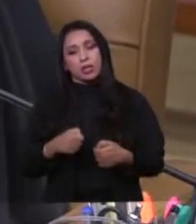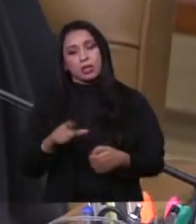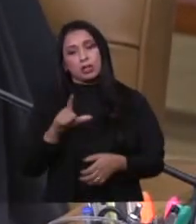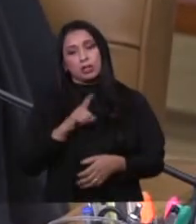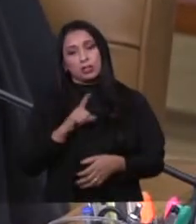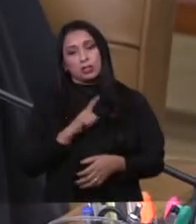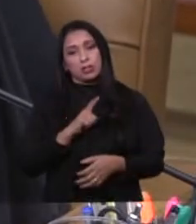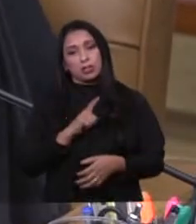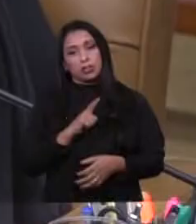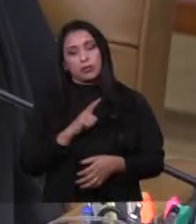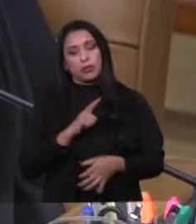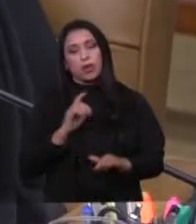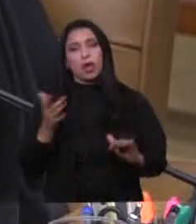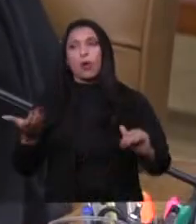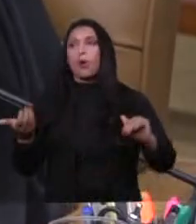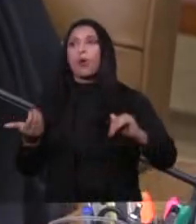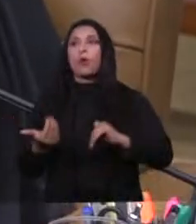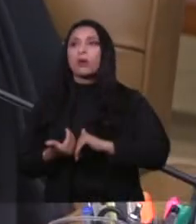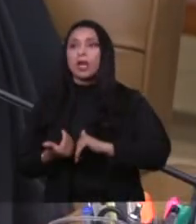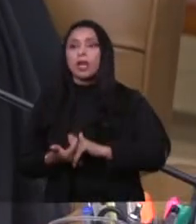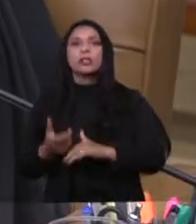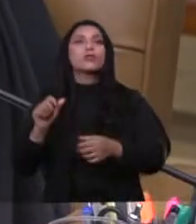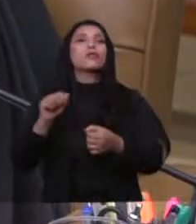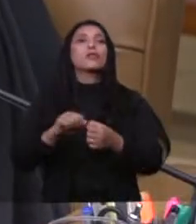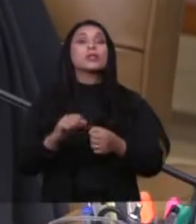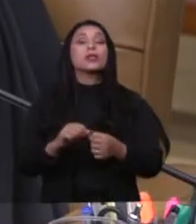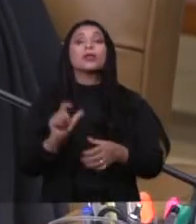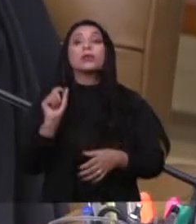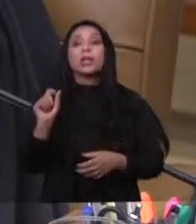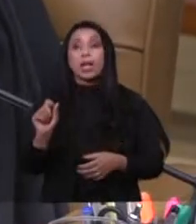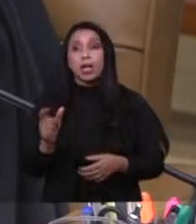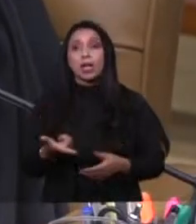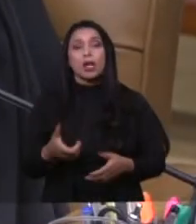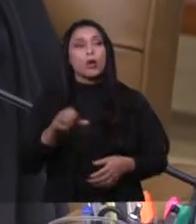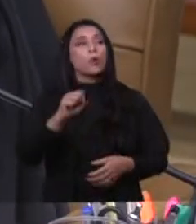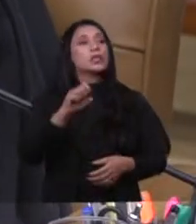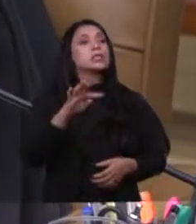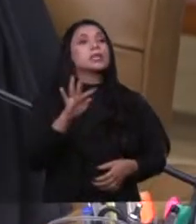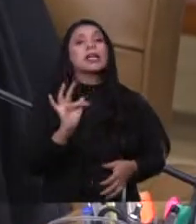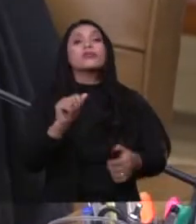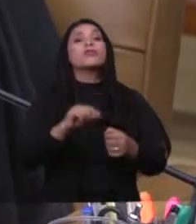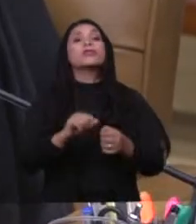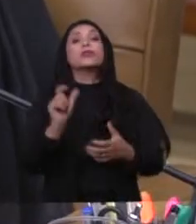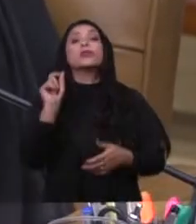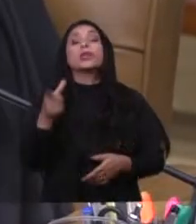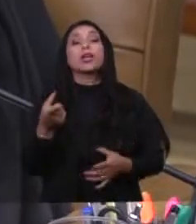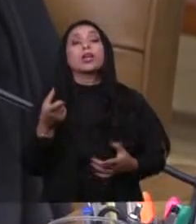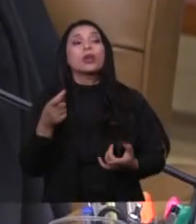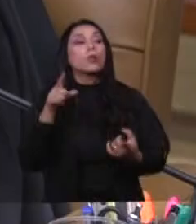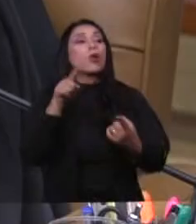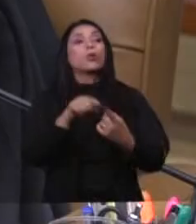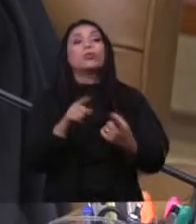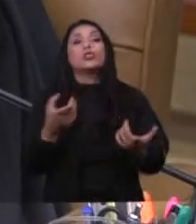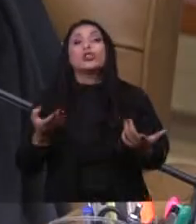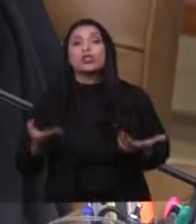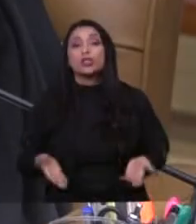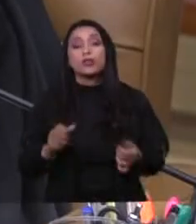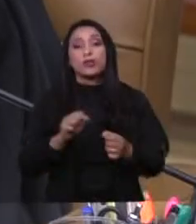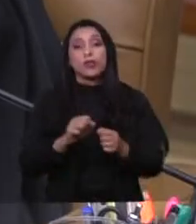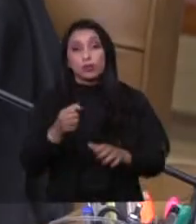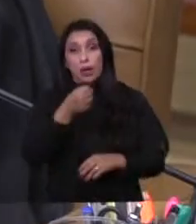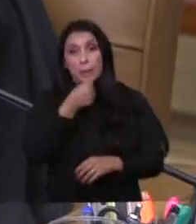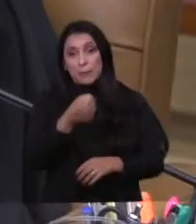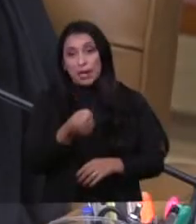com o Congresso Nacional, eu preciso definir o que eu vou fazer com o Supremo Tribunal Federal, eu preciso definir o que vai ser feito com a